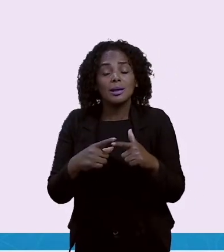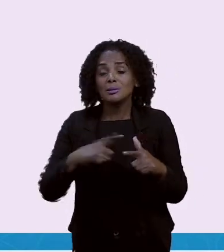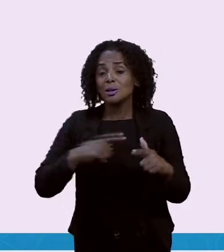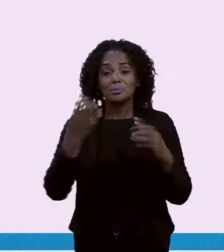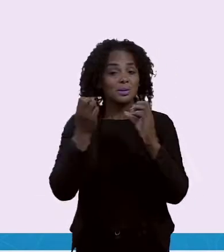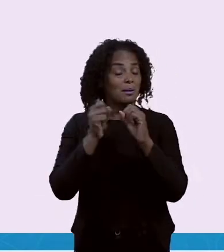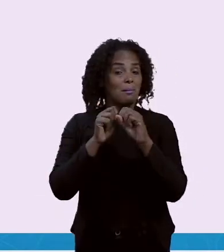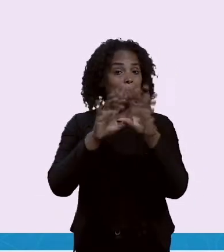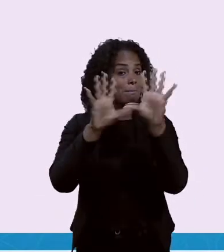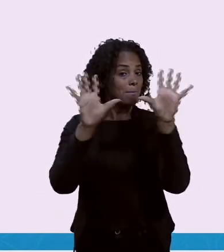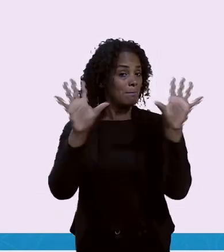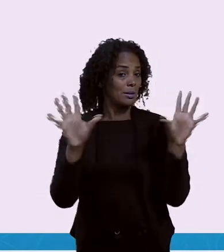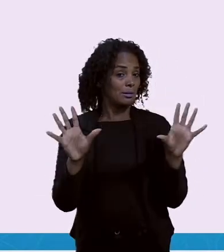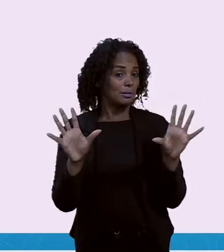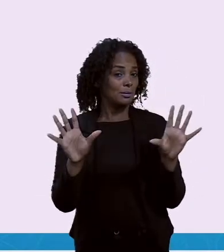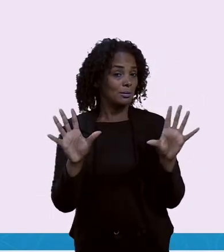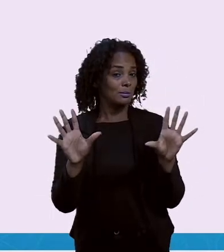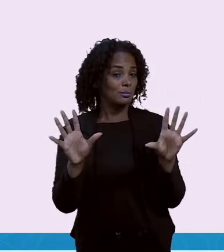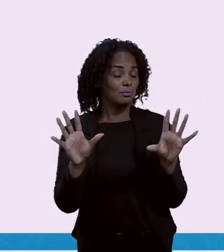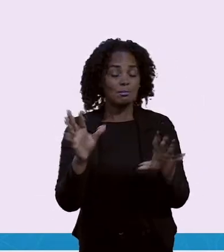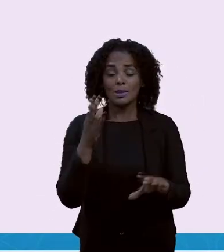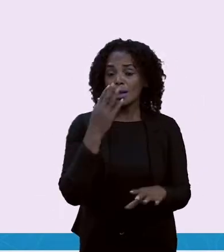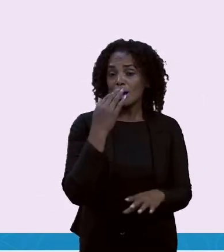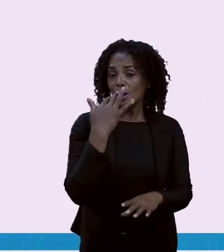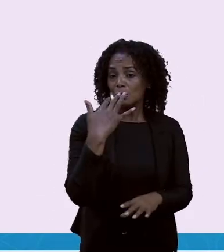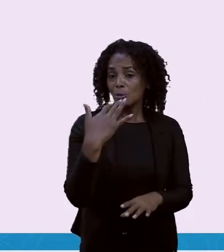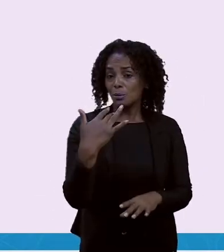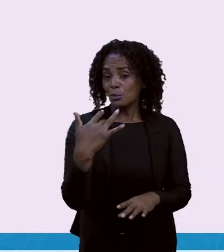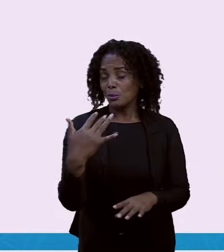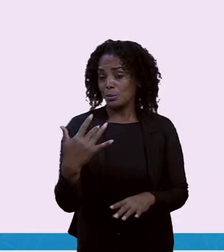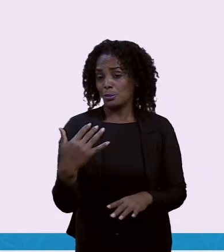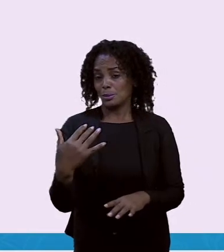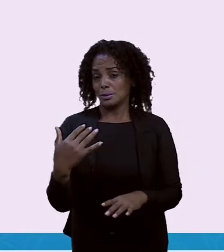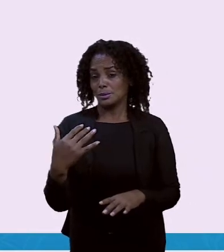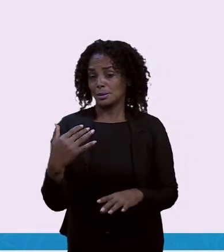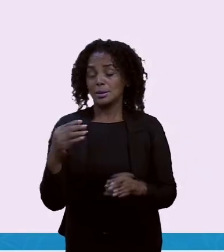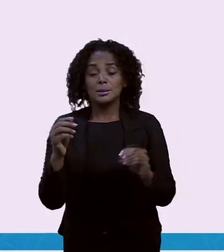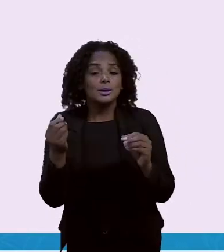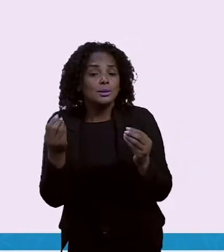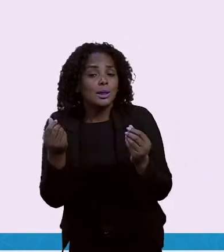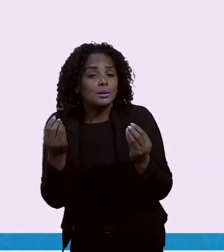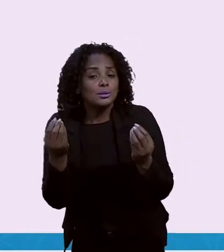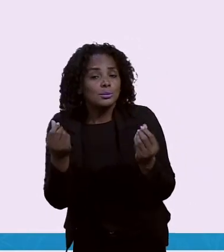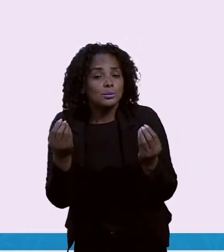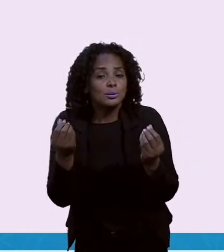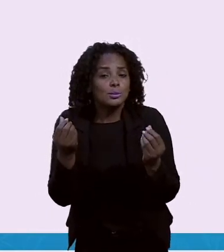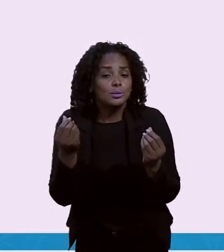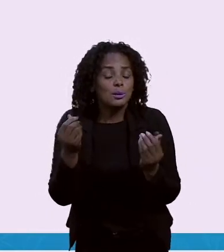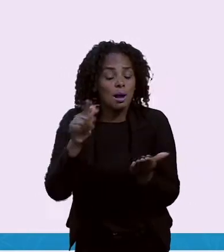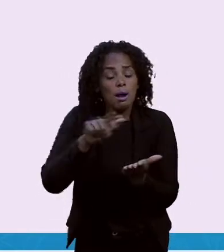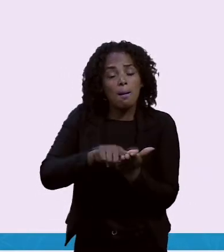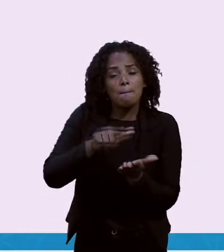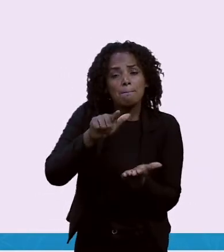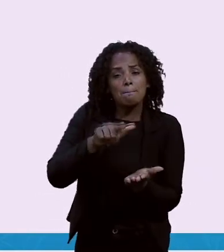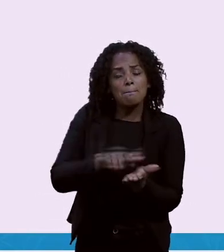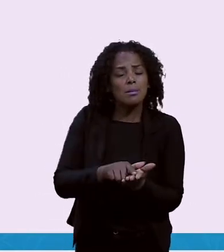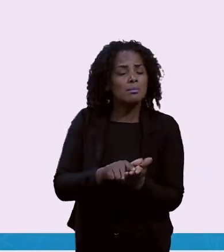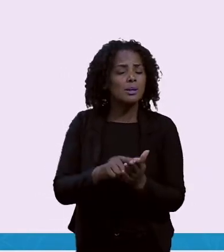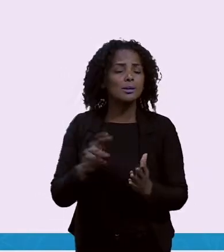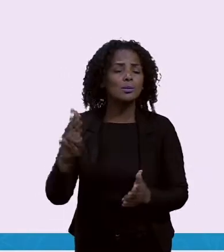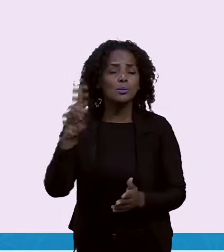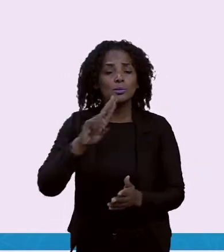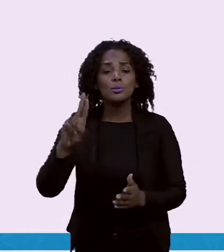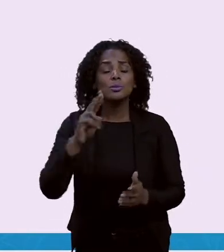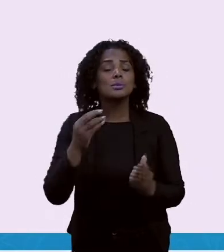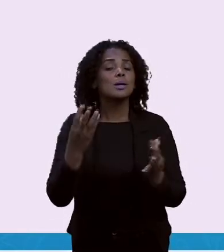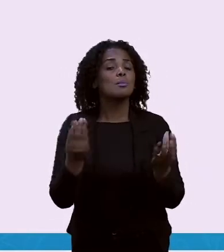são opacos, cor e textura. E, inclusive, os papéis são muito utilizados para arte,